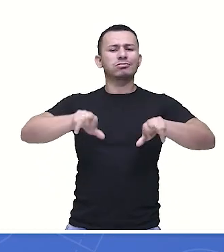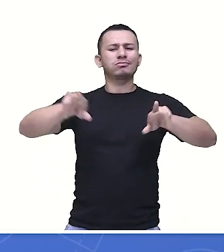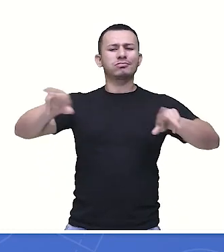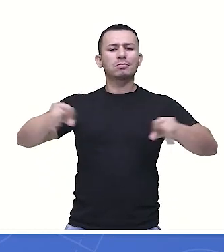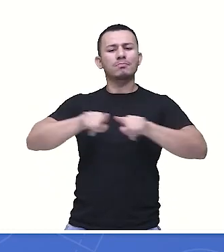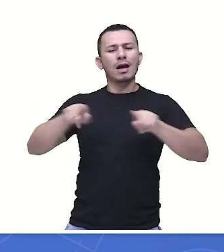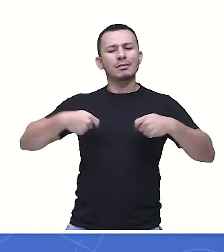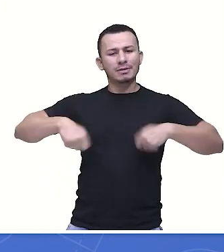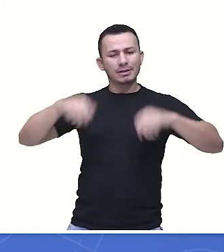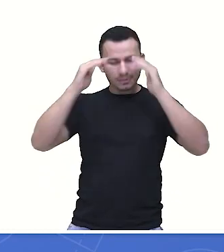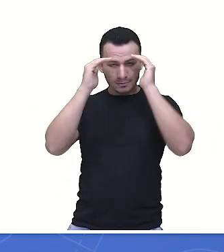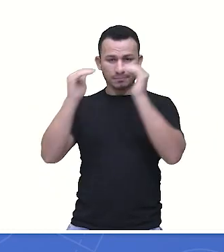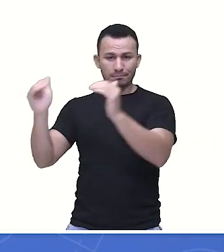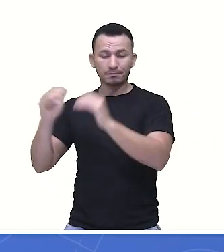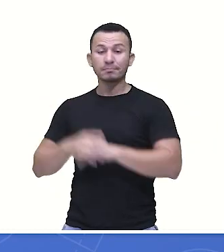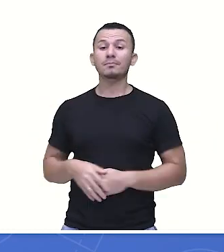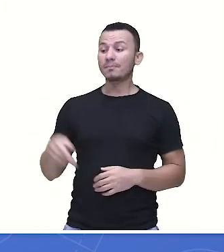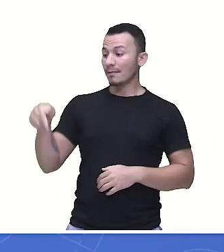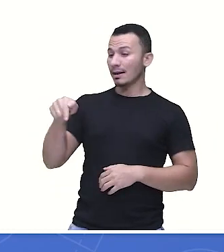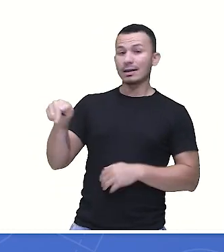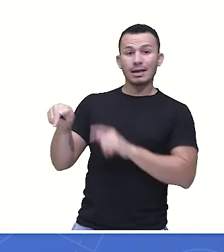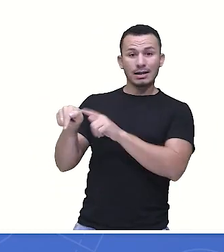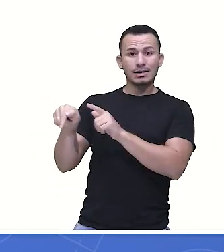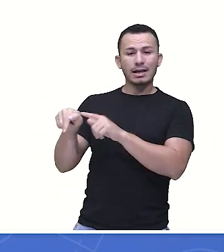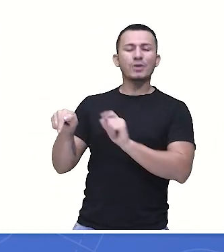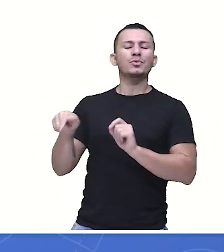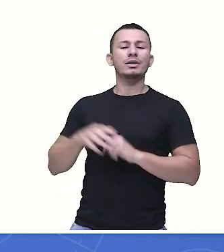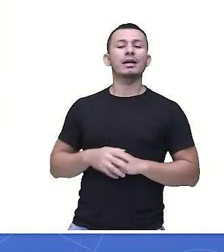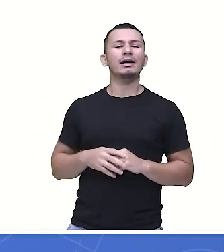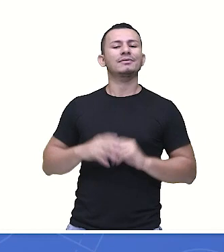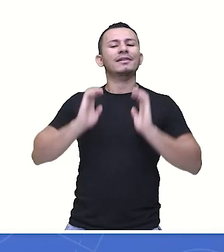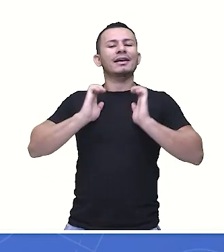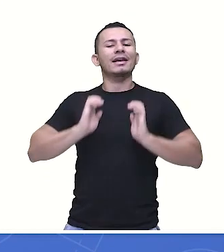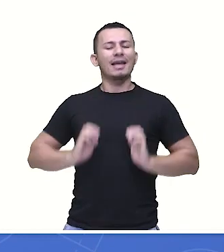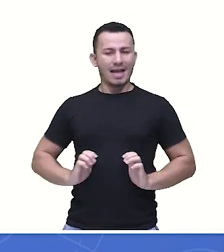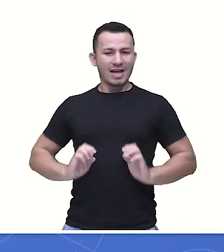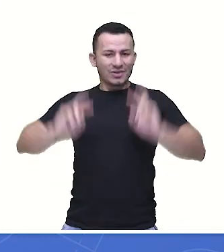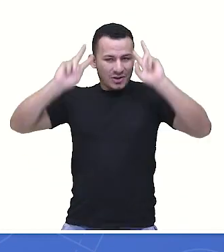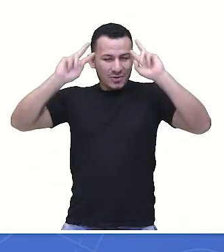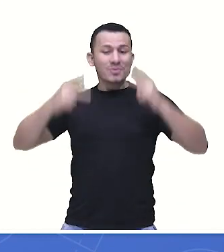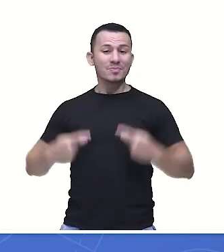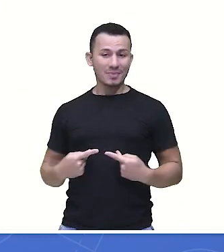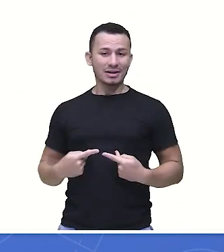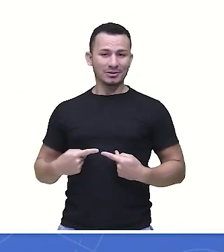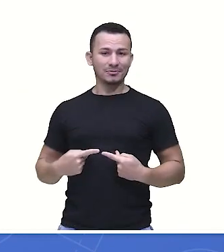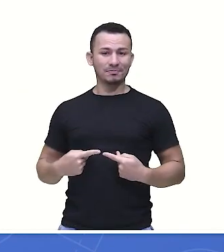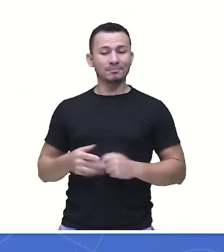saber, Morin diz que é a ética do gênero humano. Desenvolver